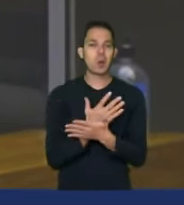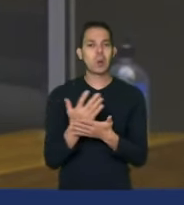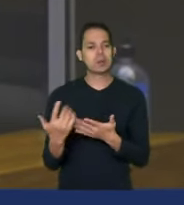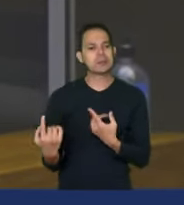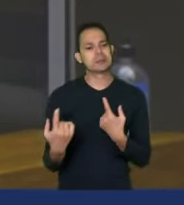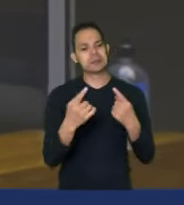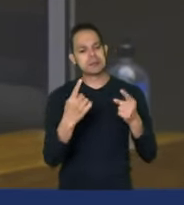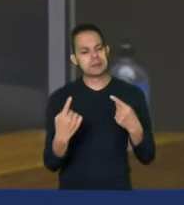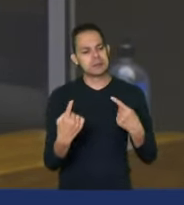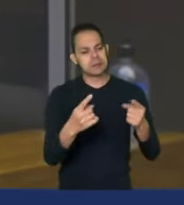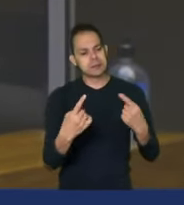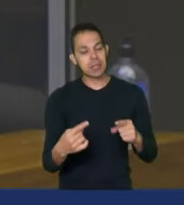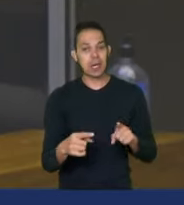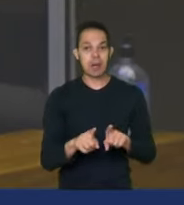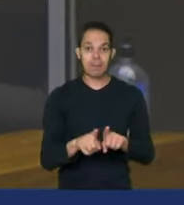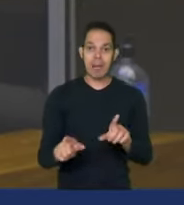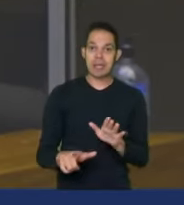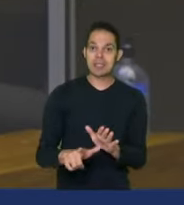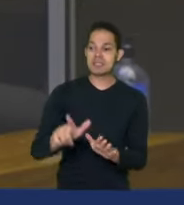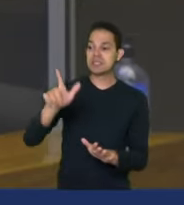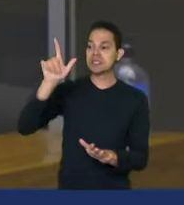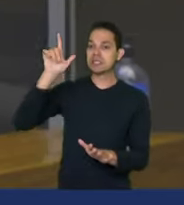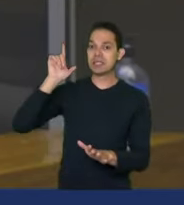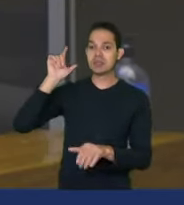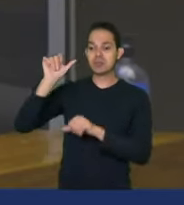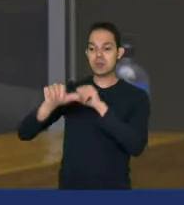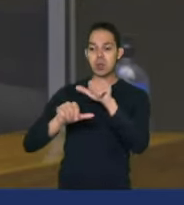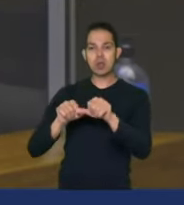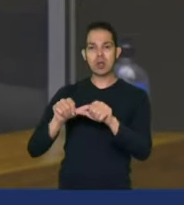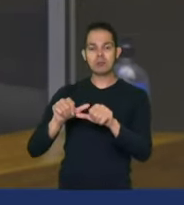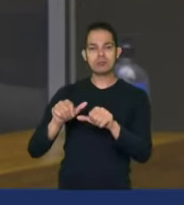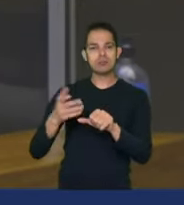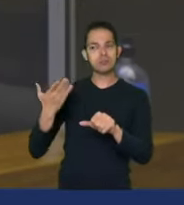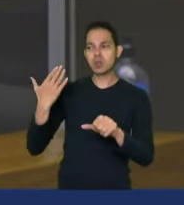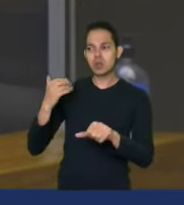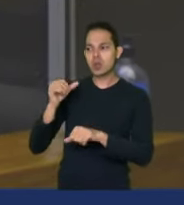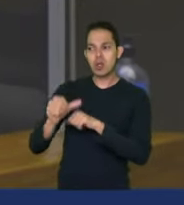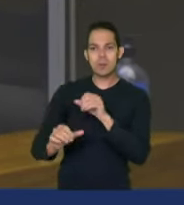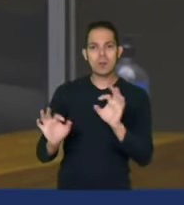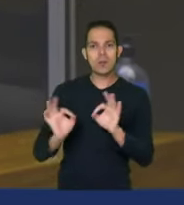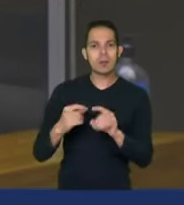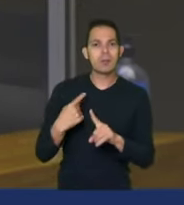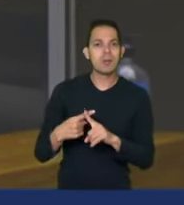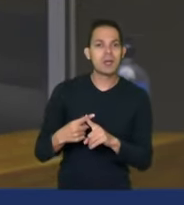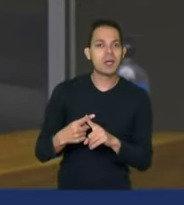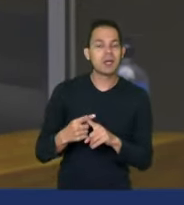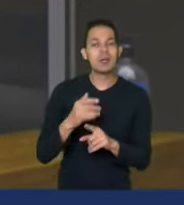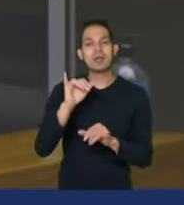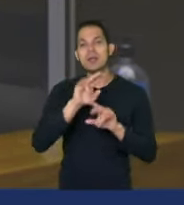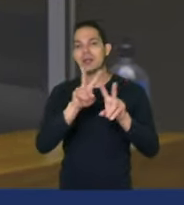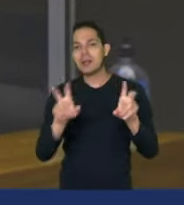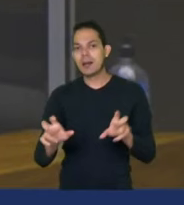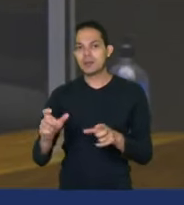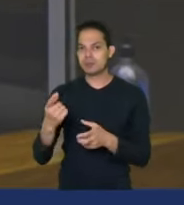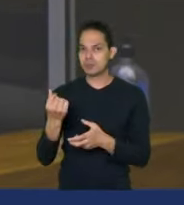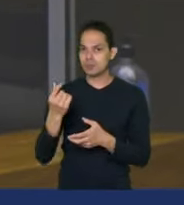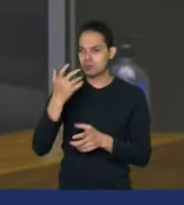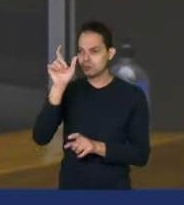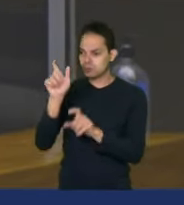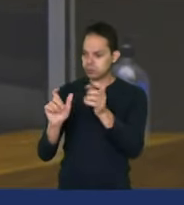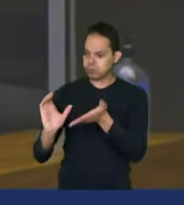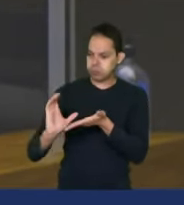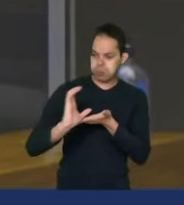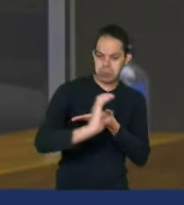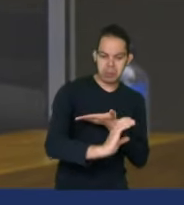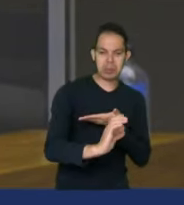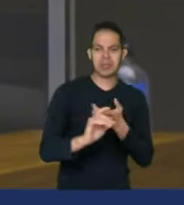no passado tiveram oportunidade de fazer. E por que não foi feito? Na questão de acionistas, na questão da produção, por exemplo,